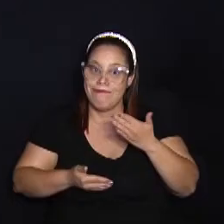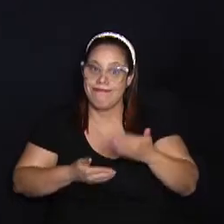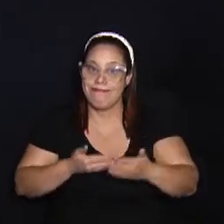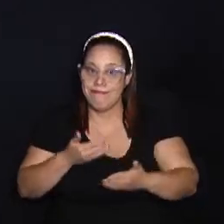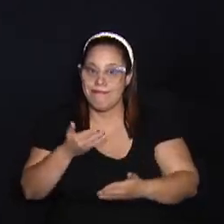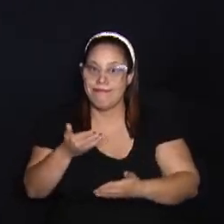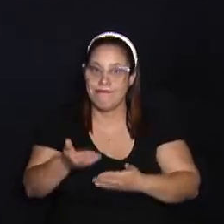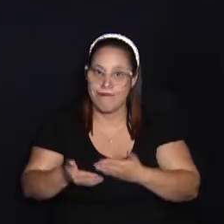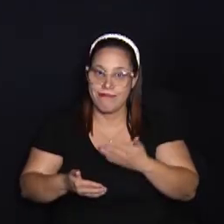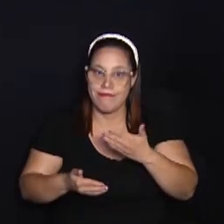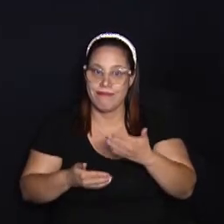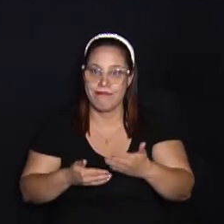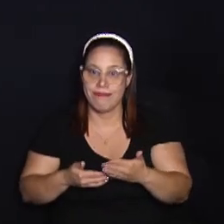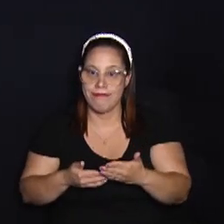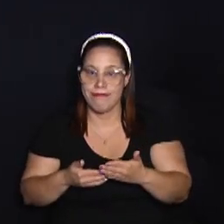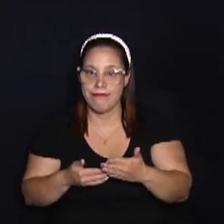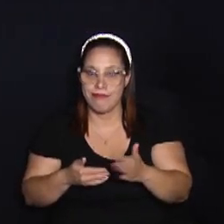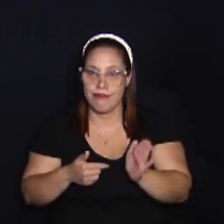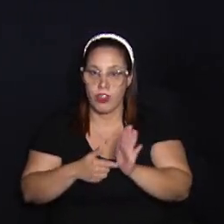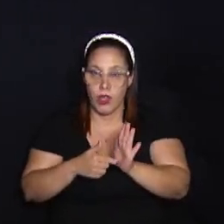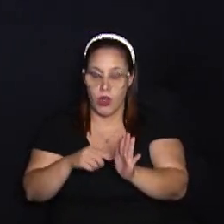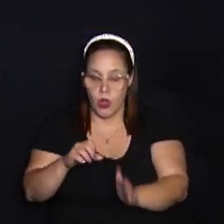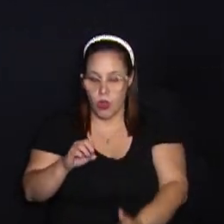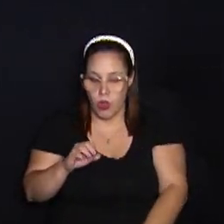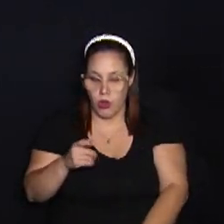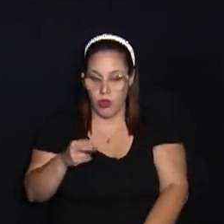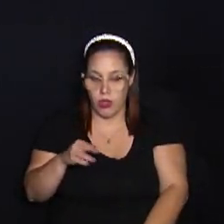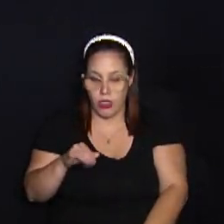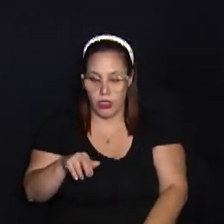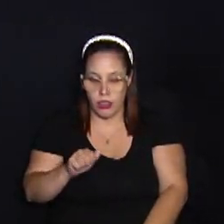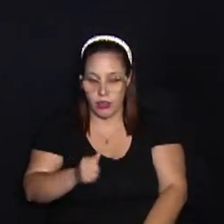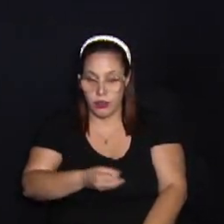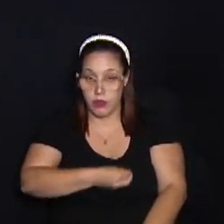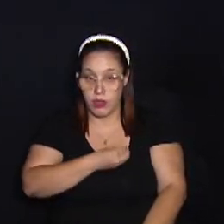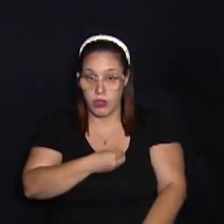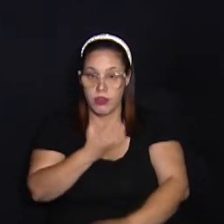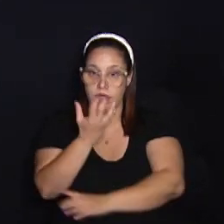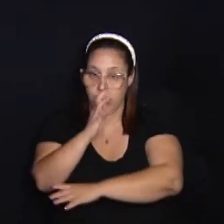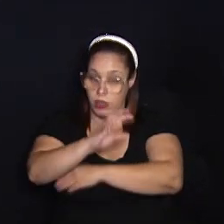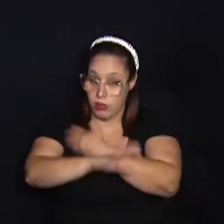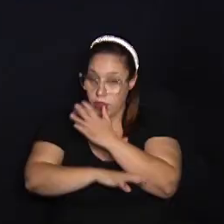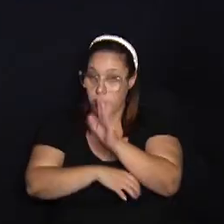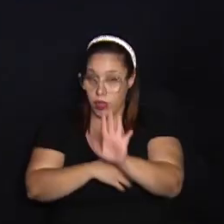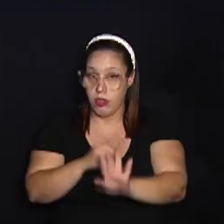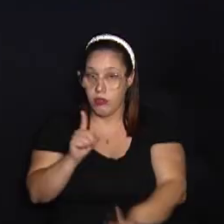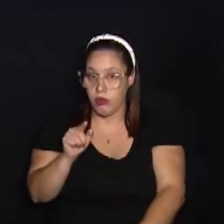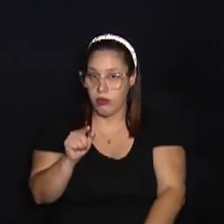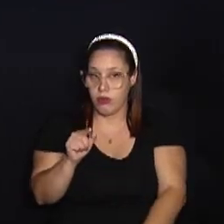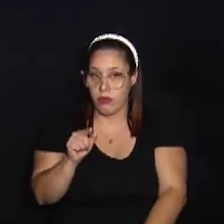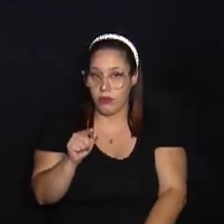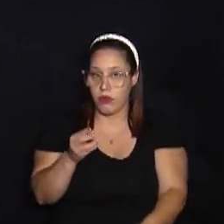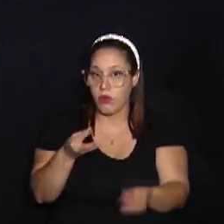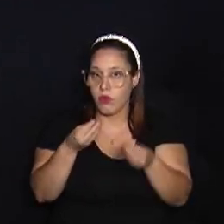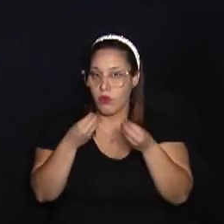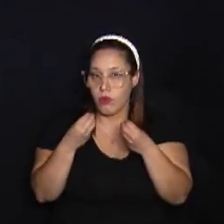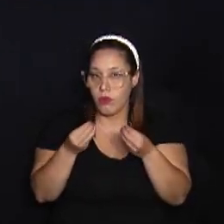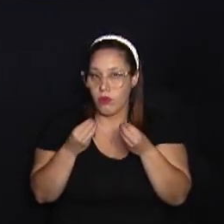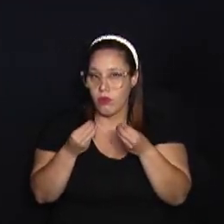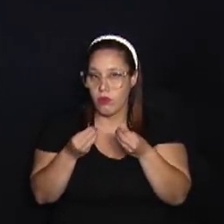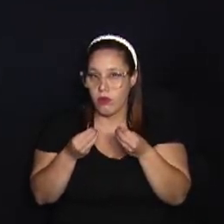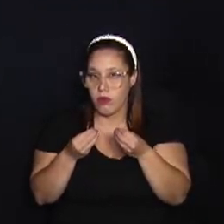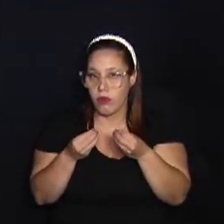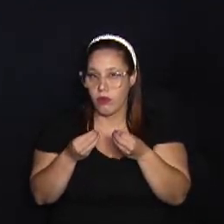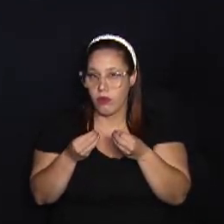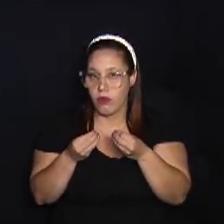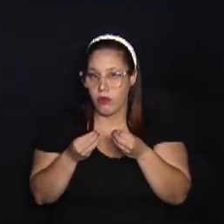lidando ali com uma matéria que é orgânica, que é viva, né, que são as plantas, e como que elas